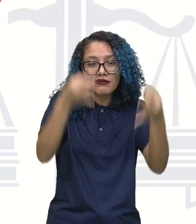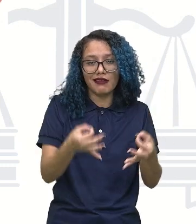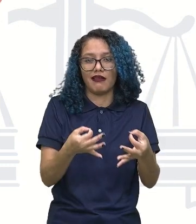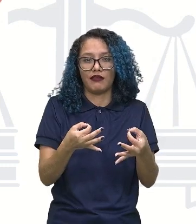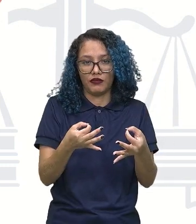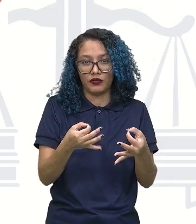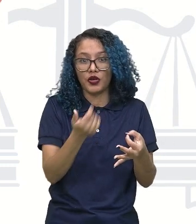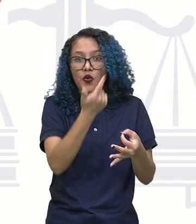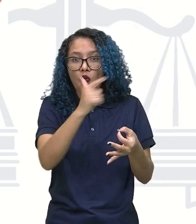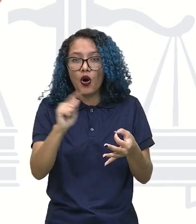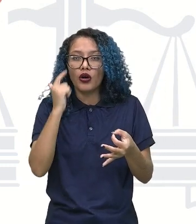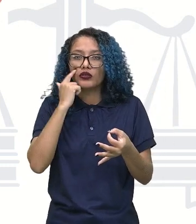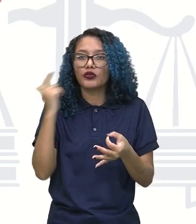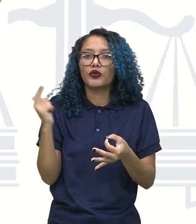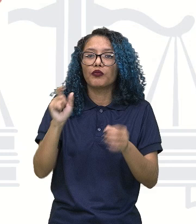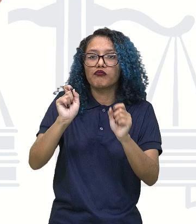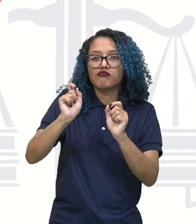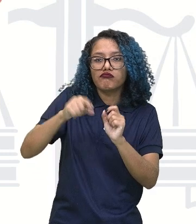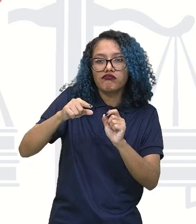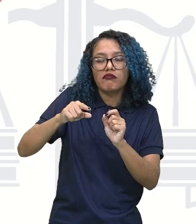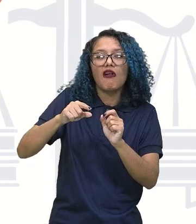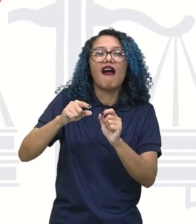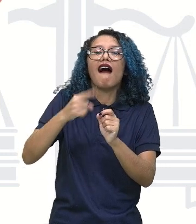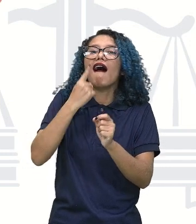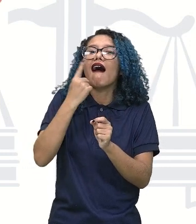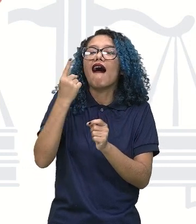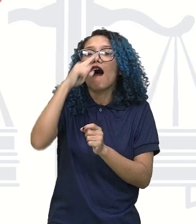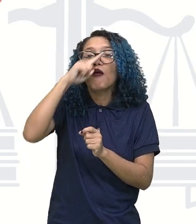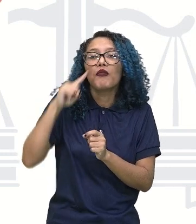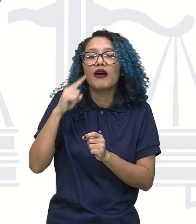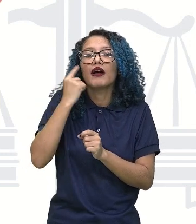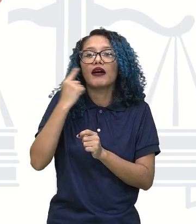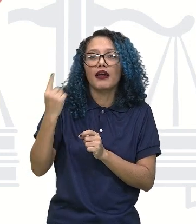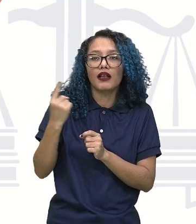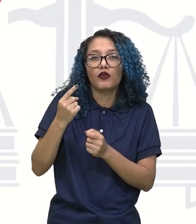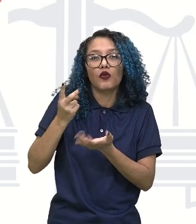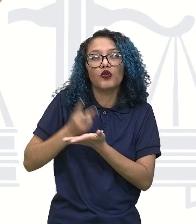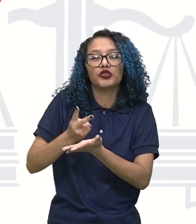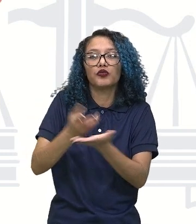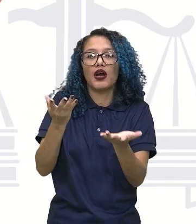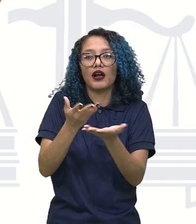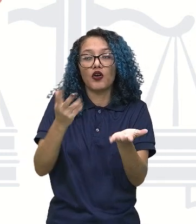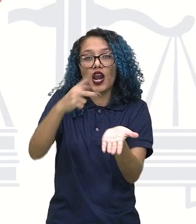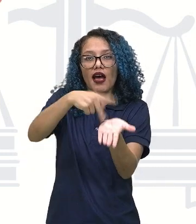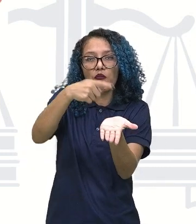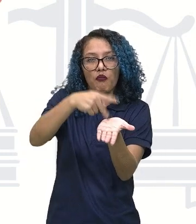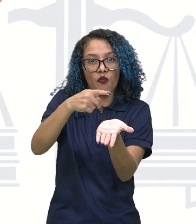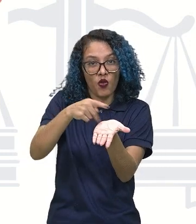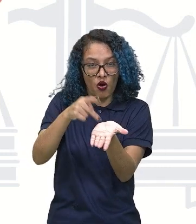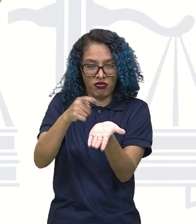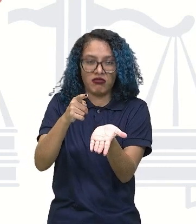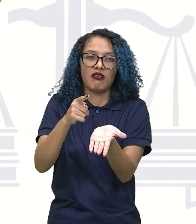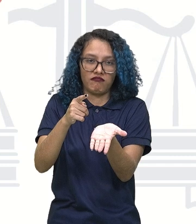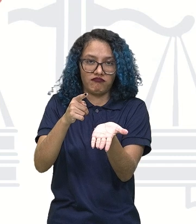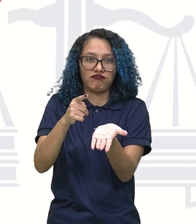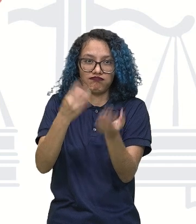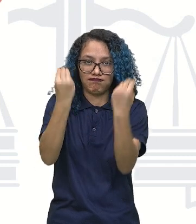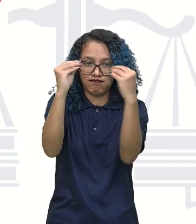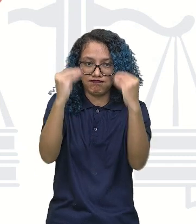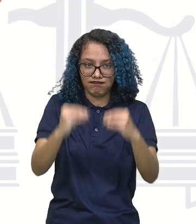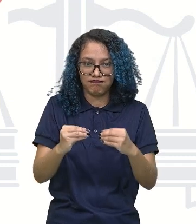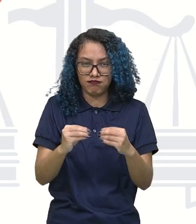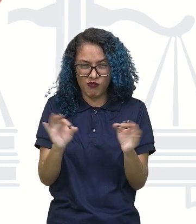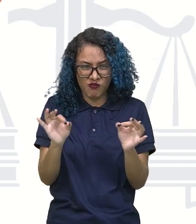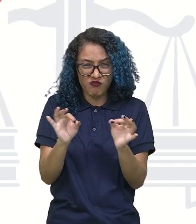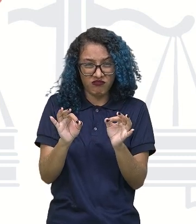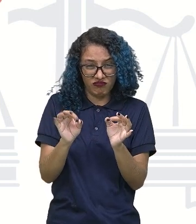nesse amarelinho, é quando você vai dar sequência para o lançamento de notas. Até então, a avaliação, tá tudo ok? Né?